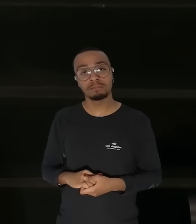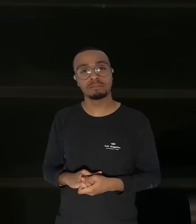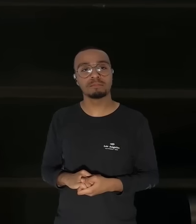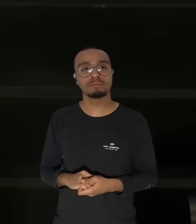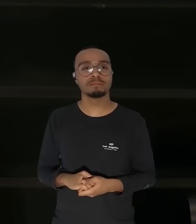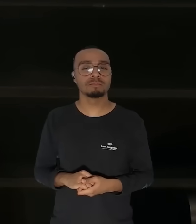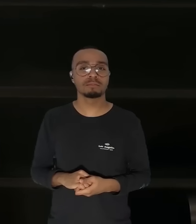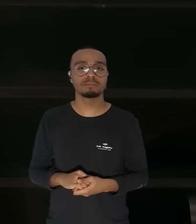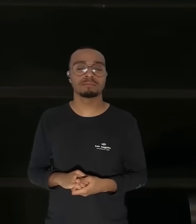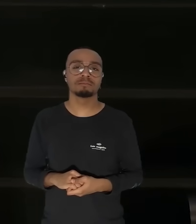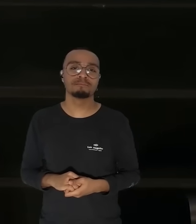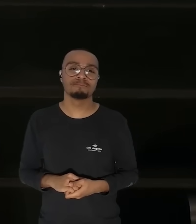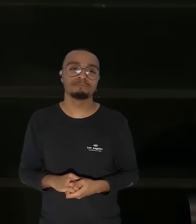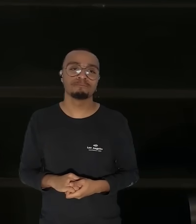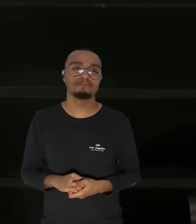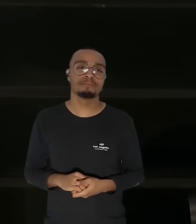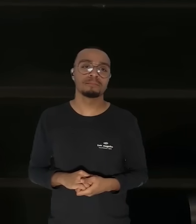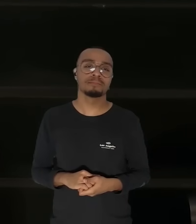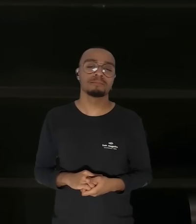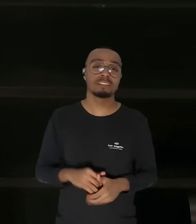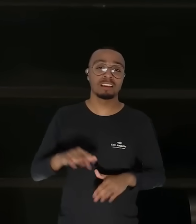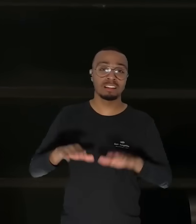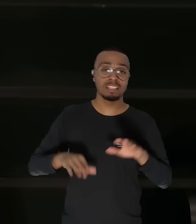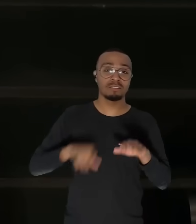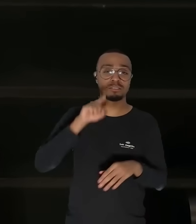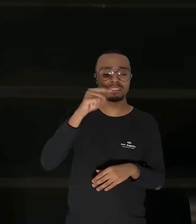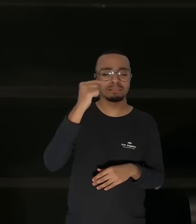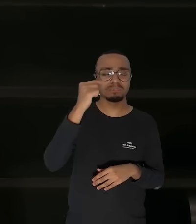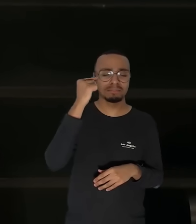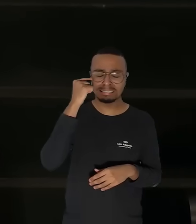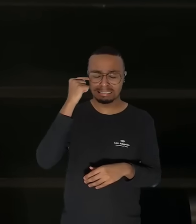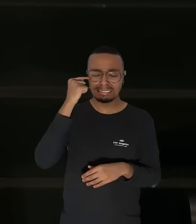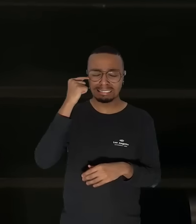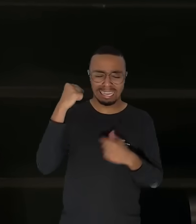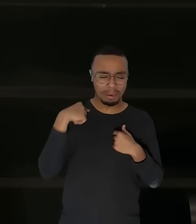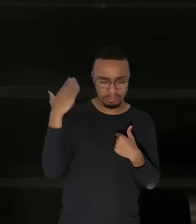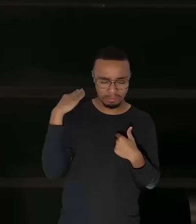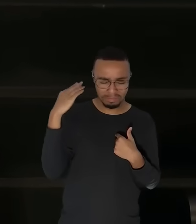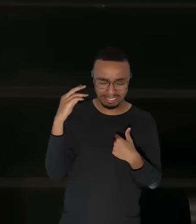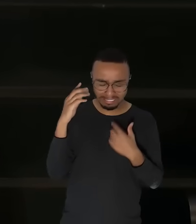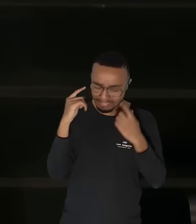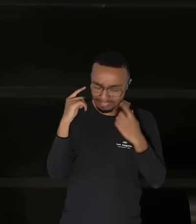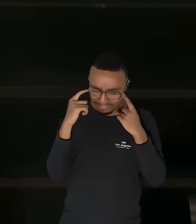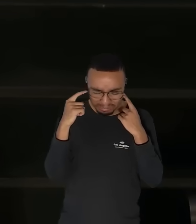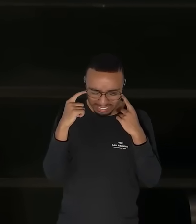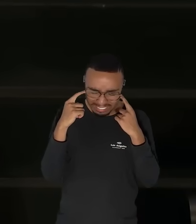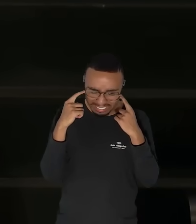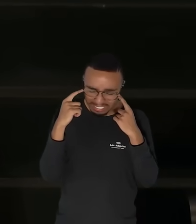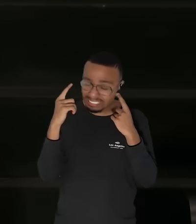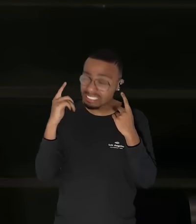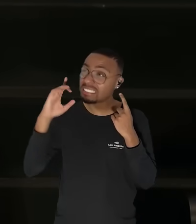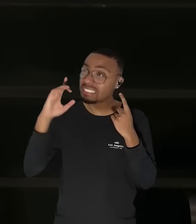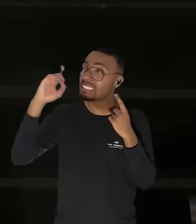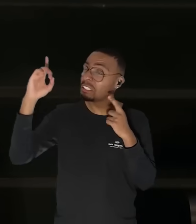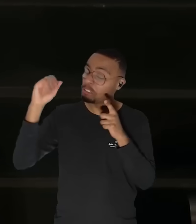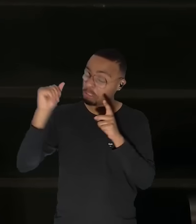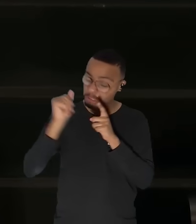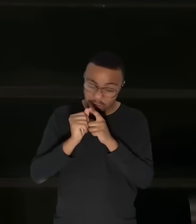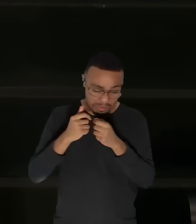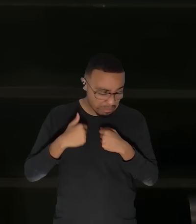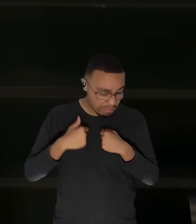Eu pensei que Deus mostraria o caminho, eu pensei que Deus mostraria a direção, eu pensei que Ele estaria perto de mim, e você só